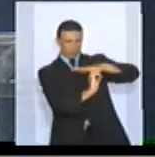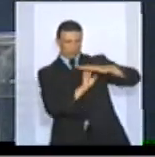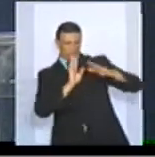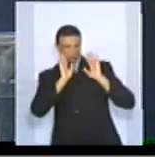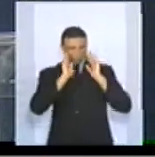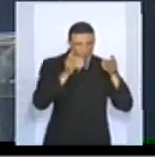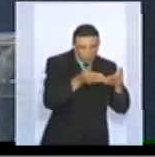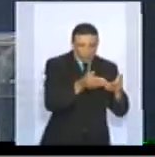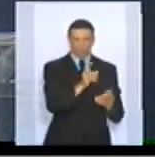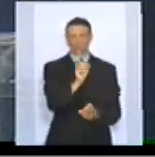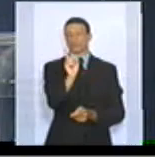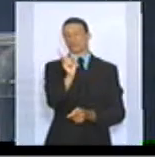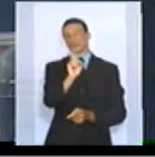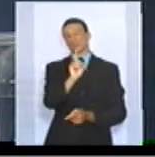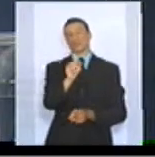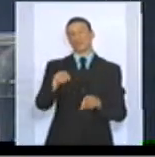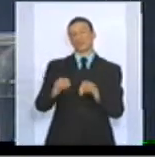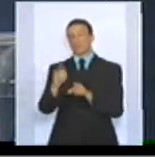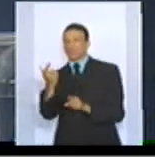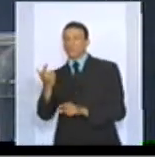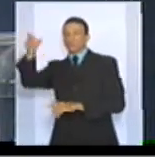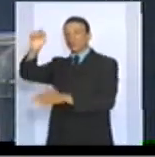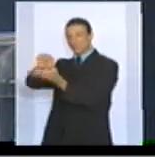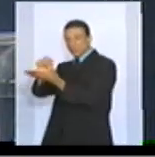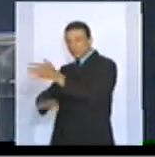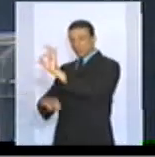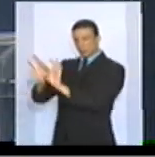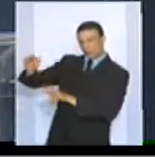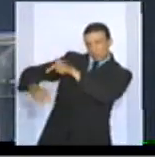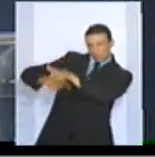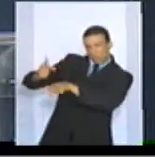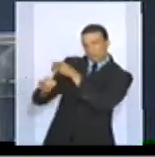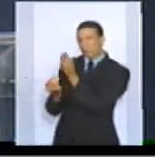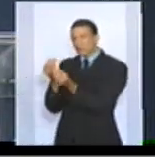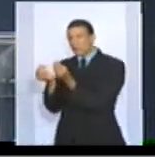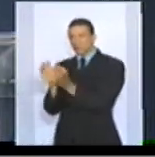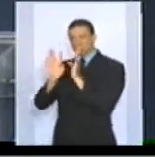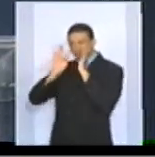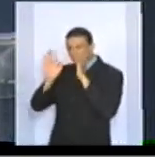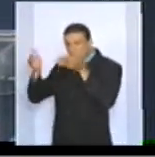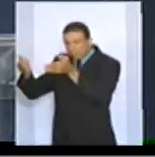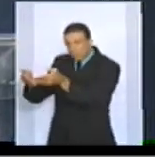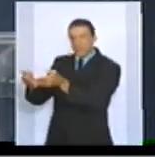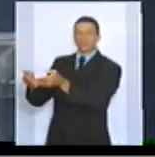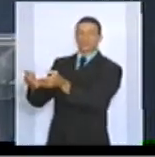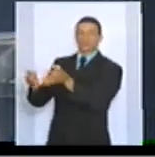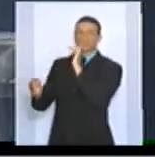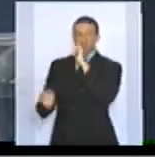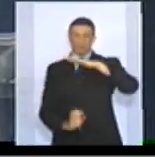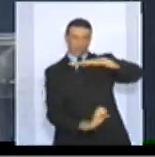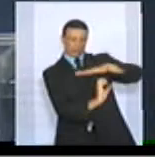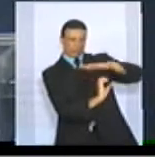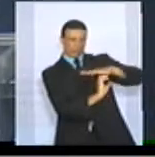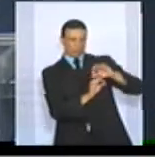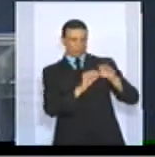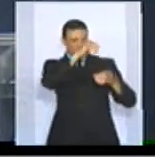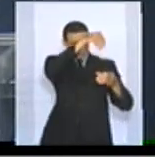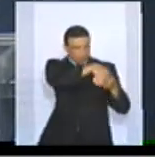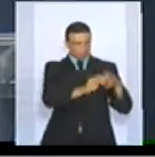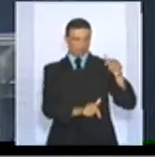propriamente, concentrou a regulação nas atividades, permitindo, em alguns casos, que uma mesma empresa exerça